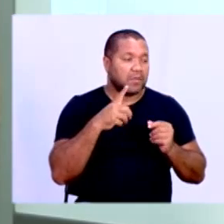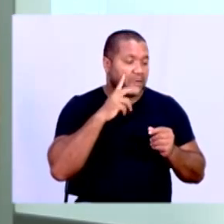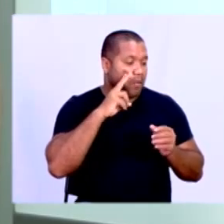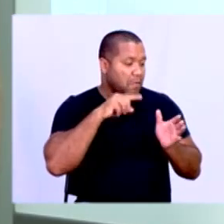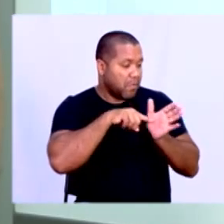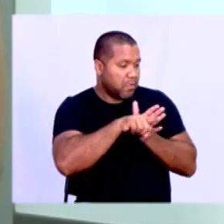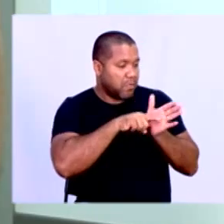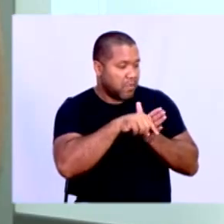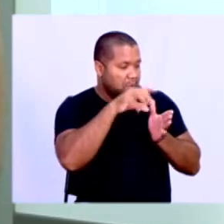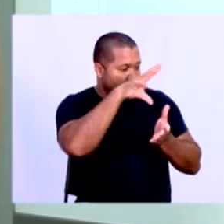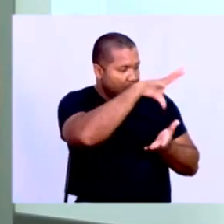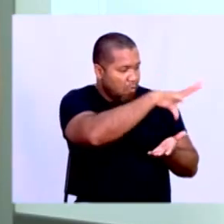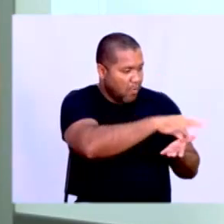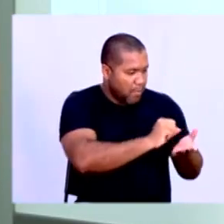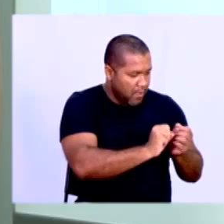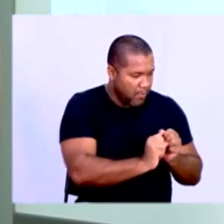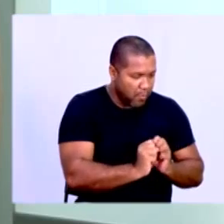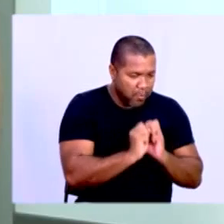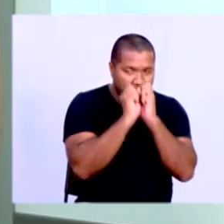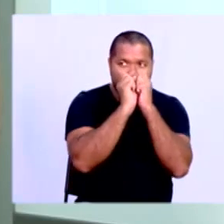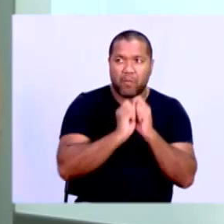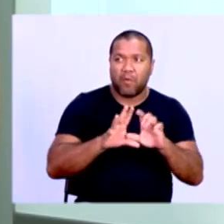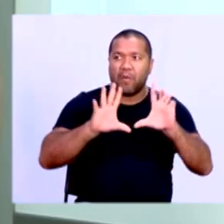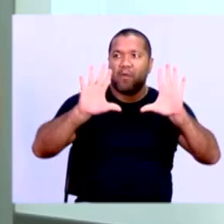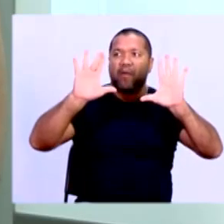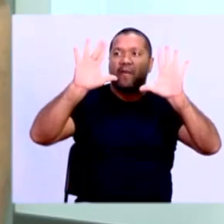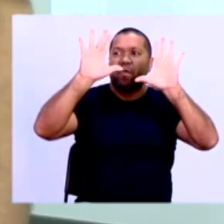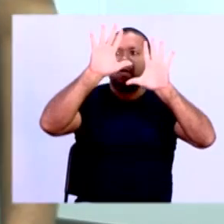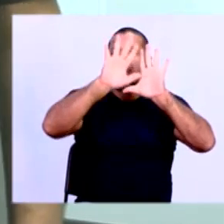para você ver todas essas informações alinhadas.